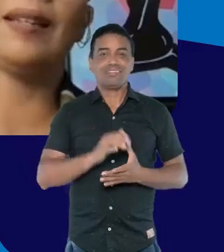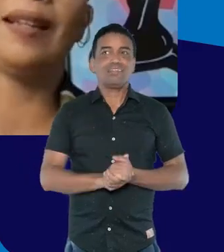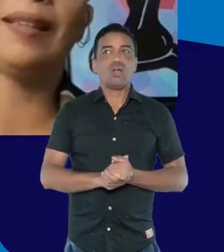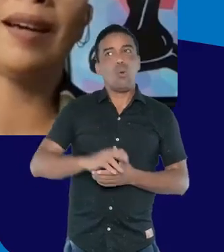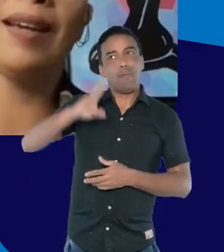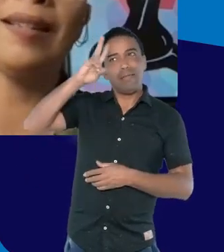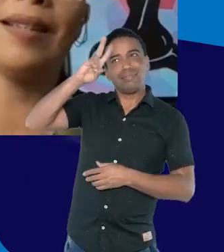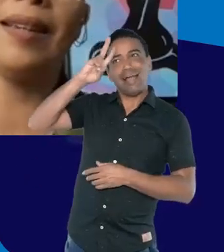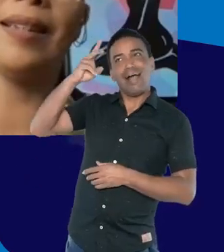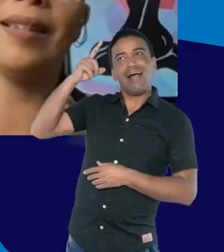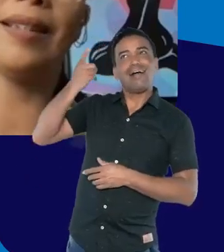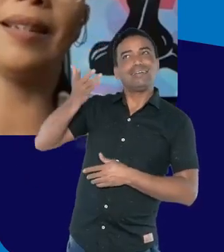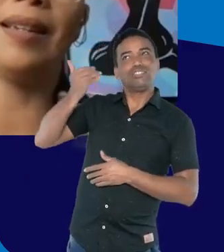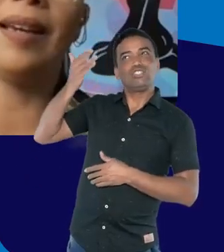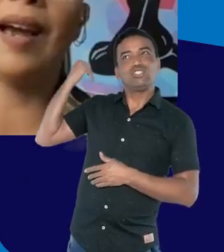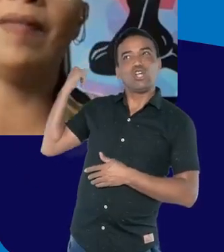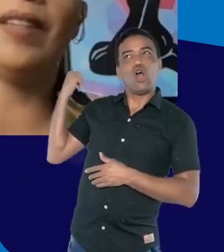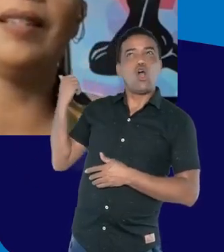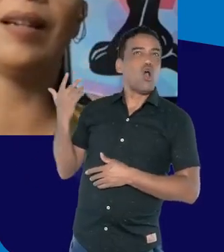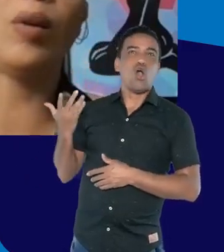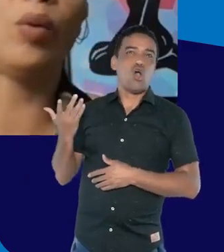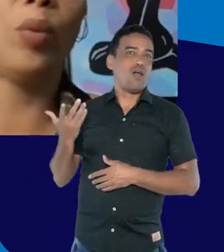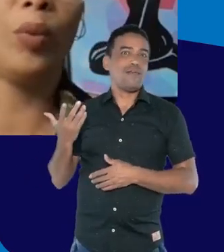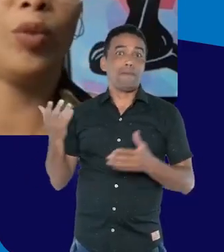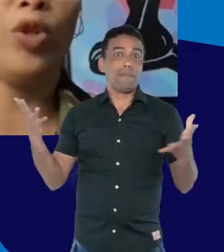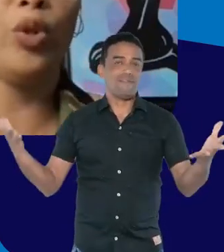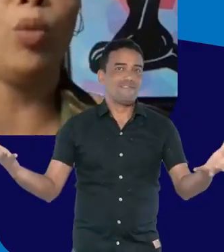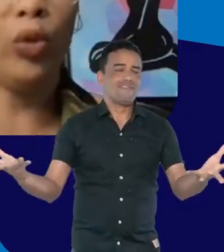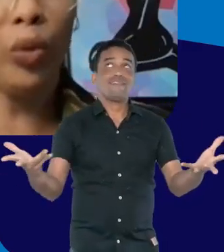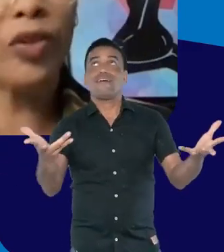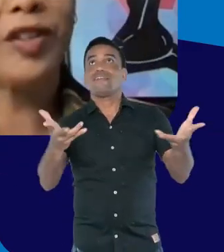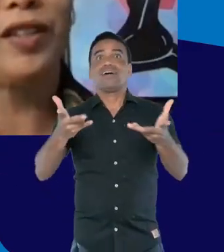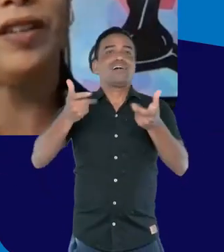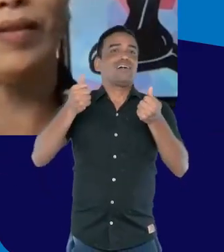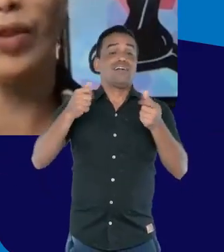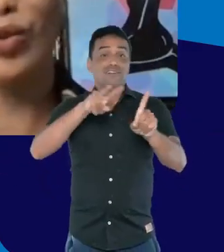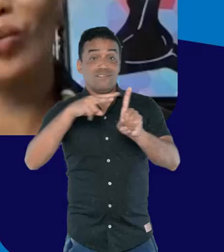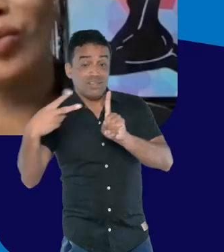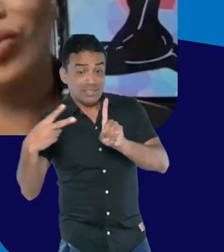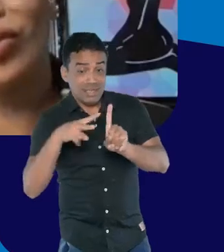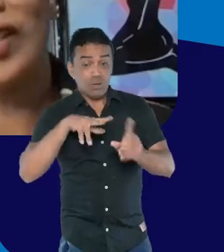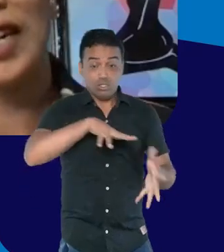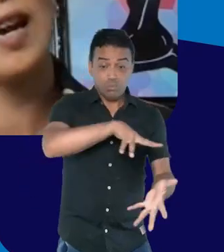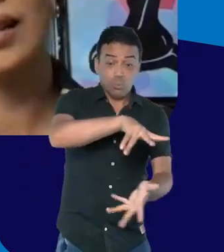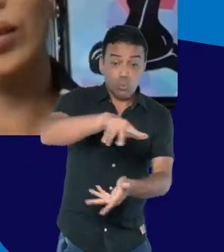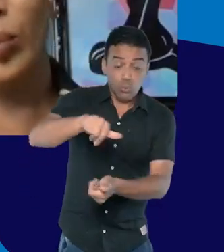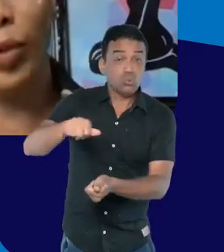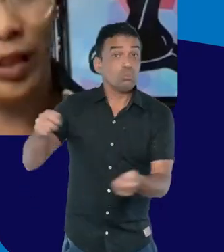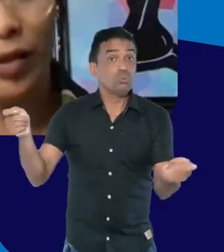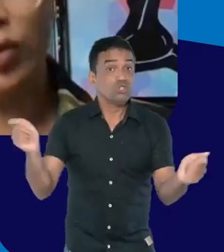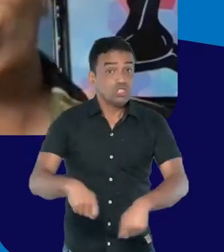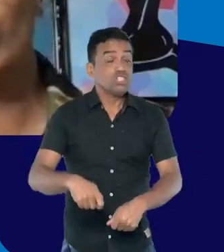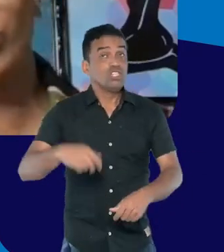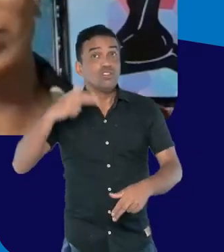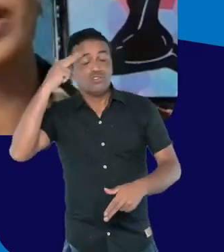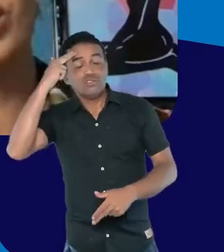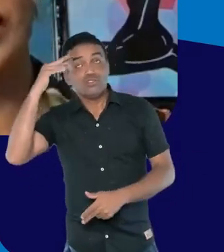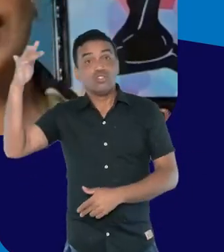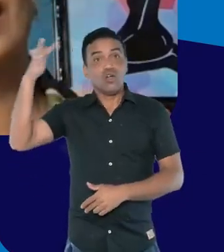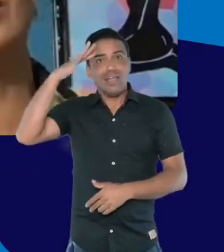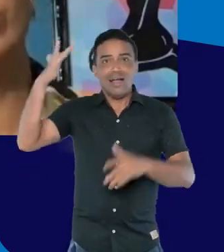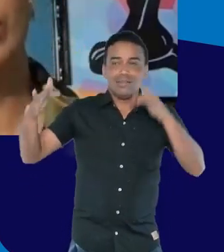utopias, resgatar a visão de um mundo possível, de um mundo sonhado, e, portanto, de um